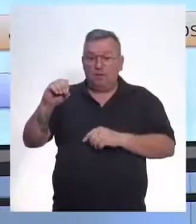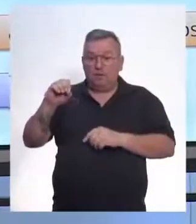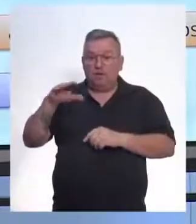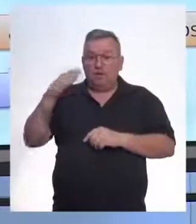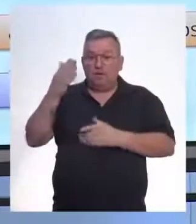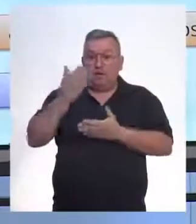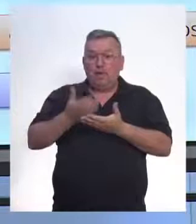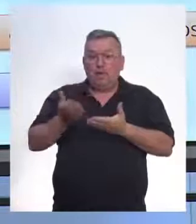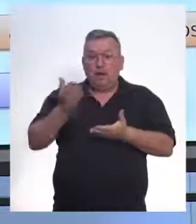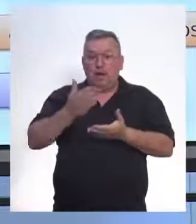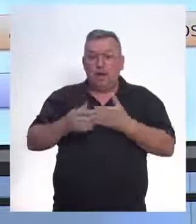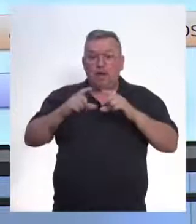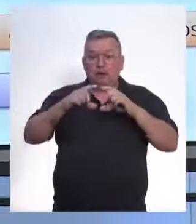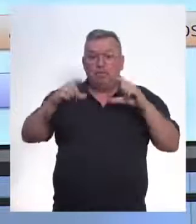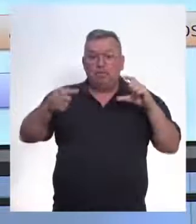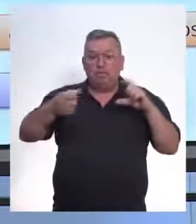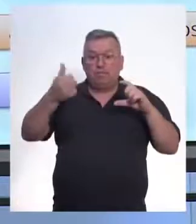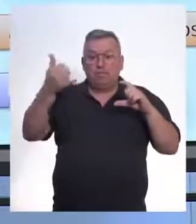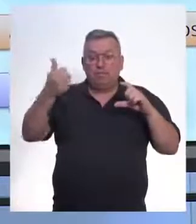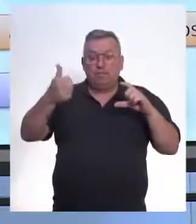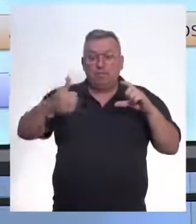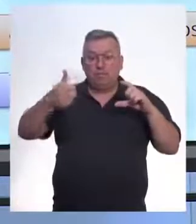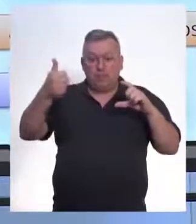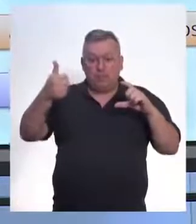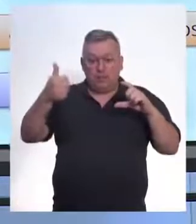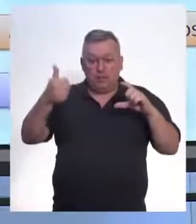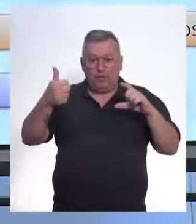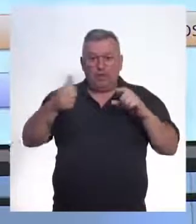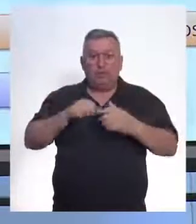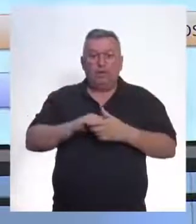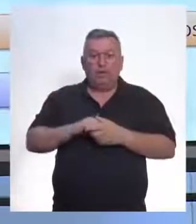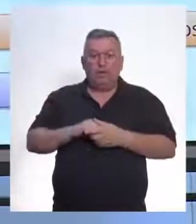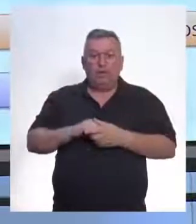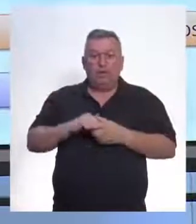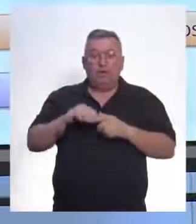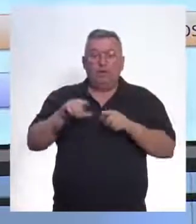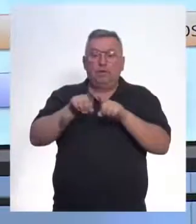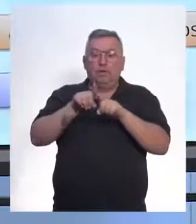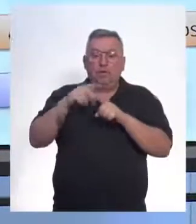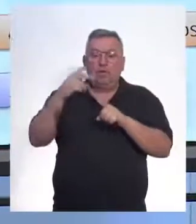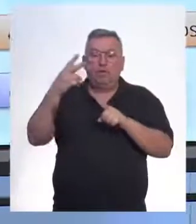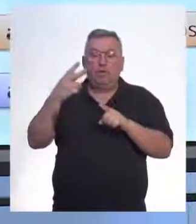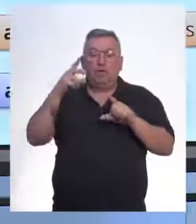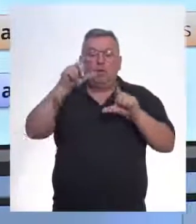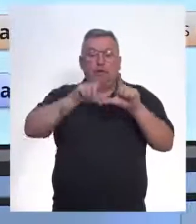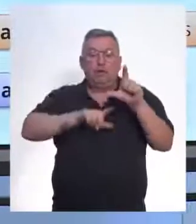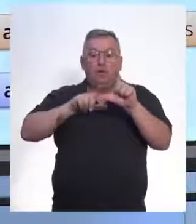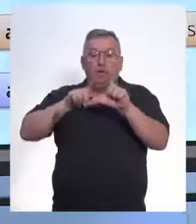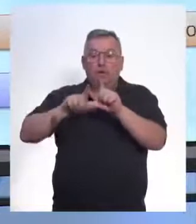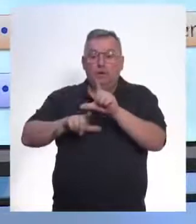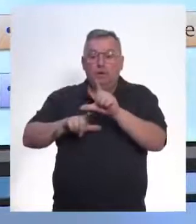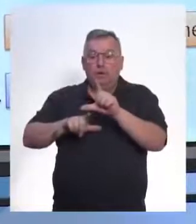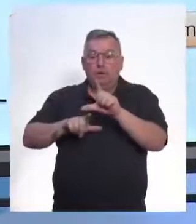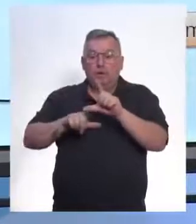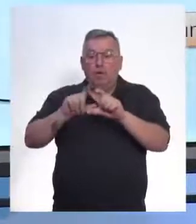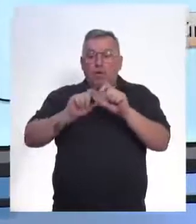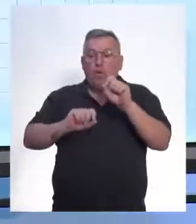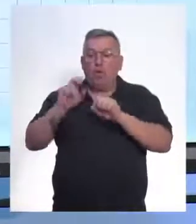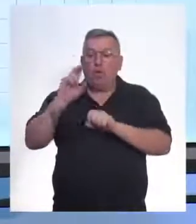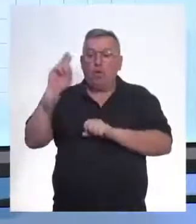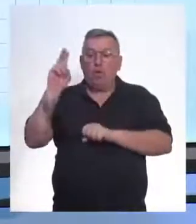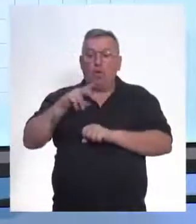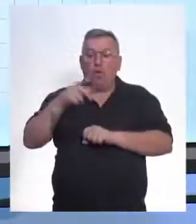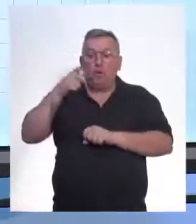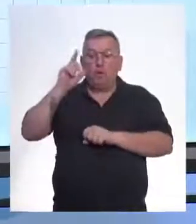ele perde a característica de uma equação de primeiro grau com duas incógnitas. E o que vocês viram